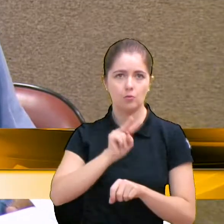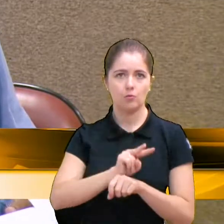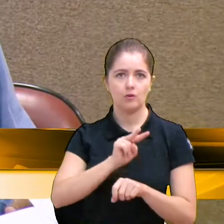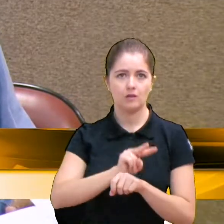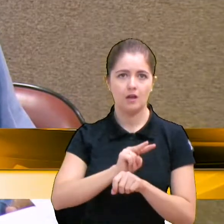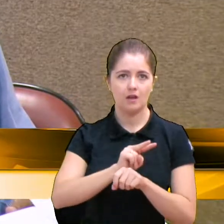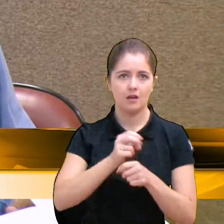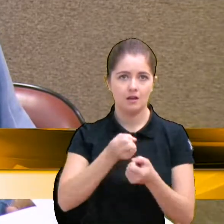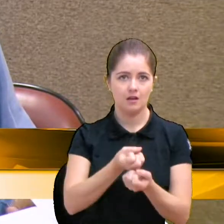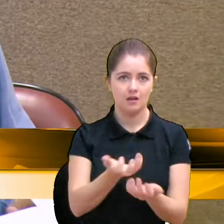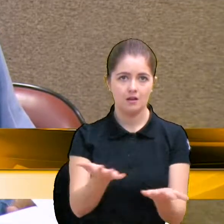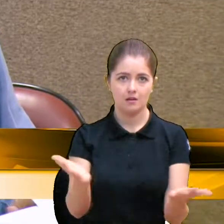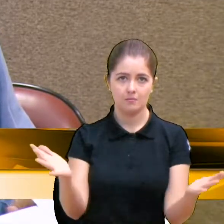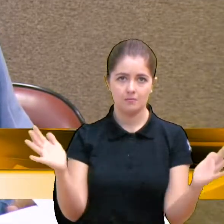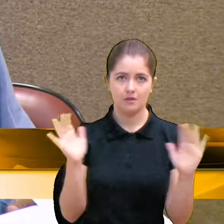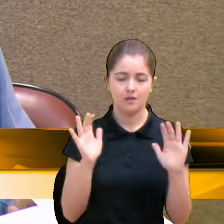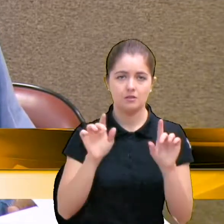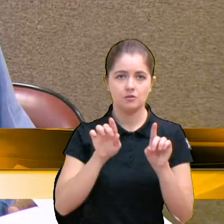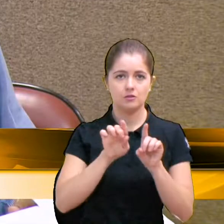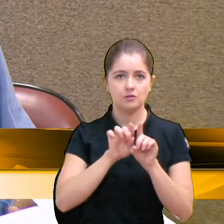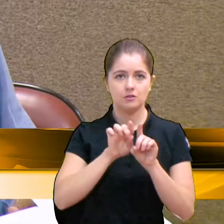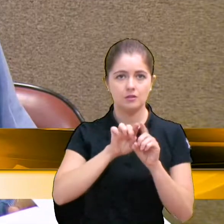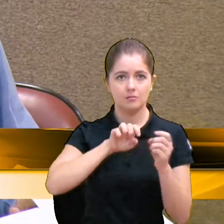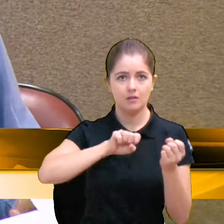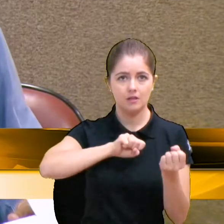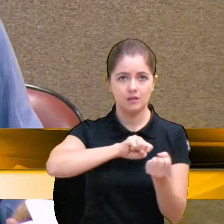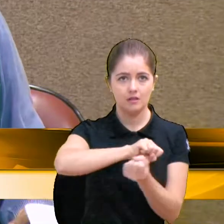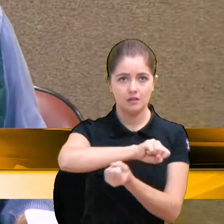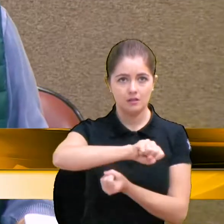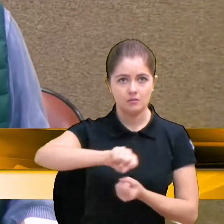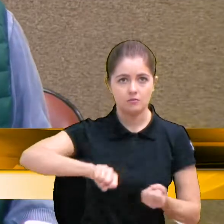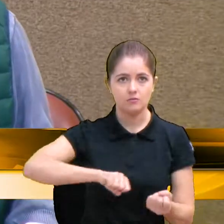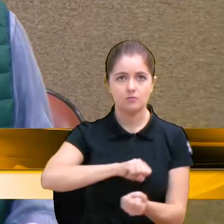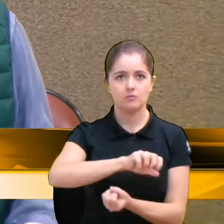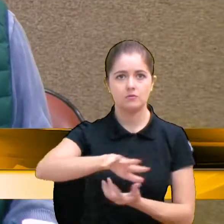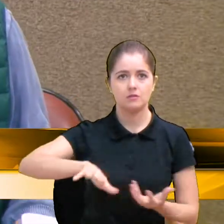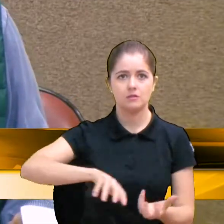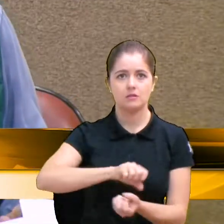necessária e que o uso sustentável dos recursos naturais é uma das melhores